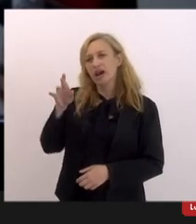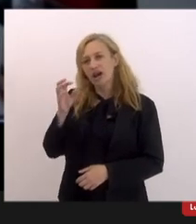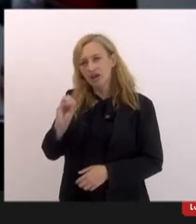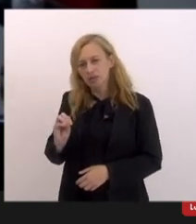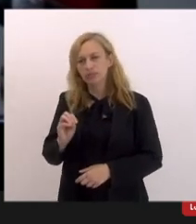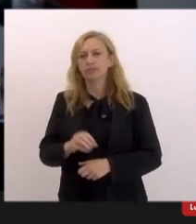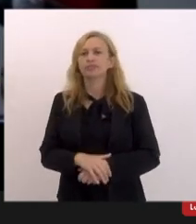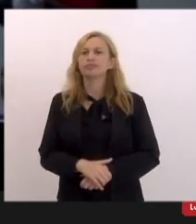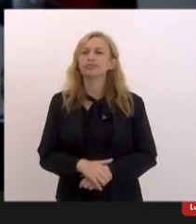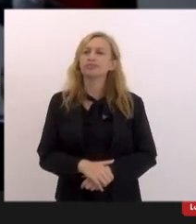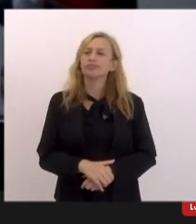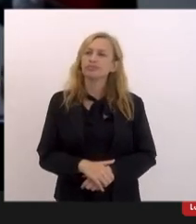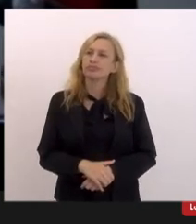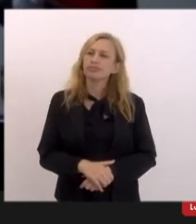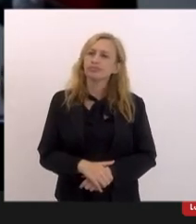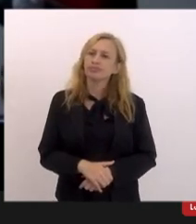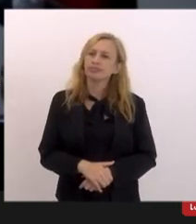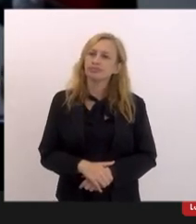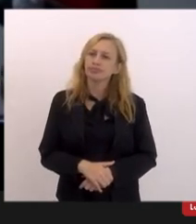Ribeiro.